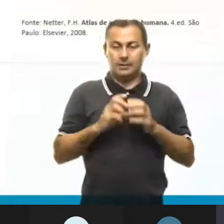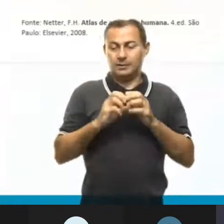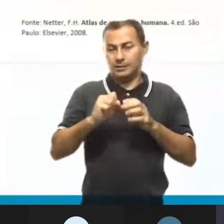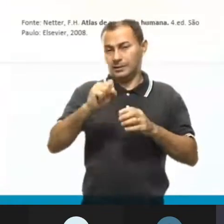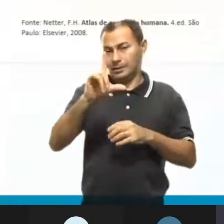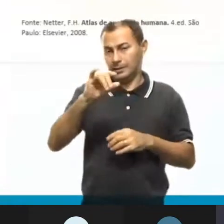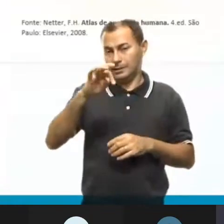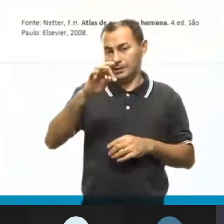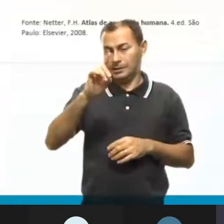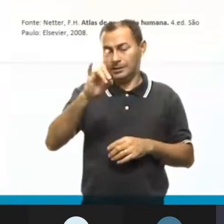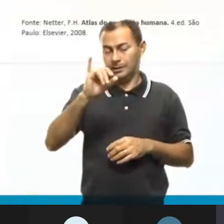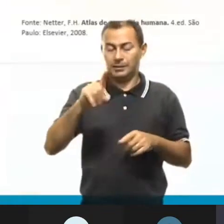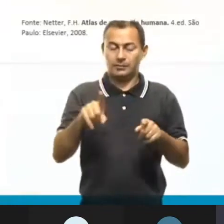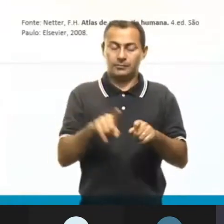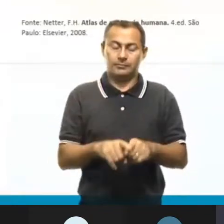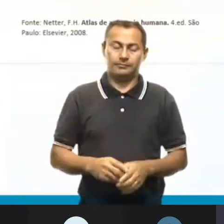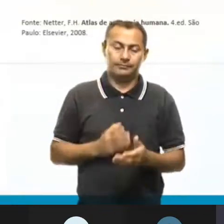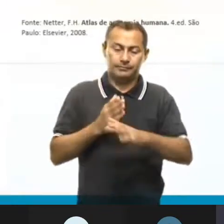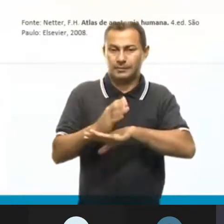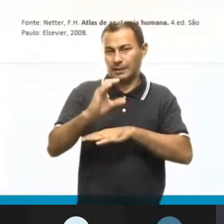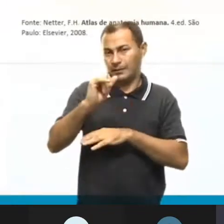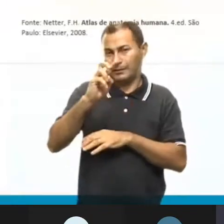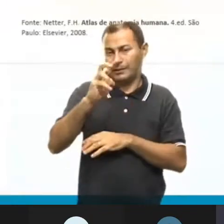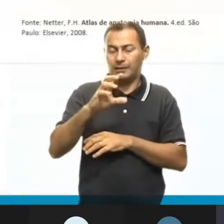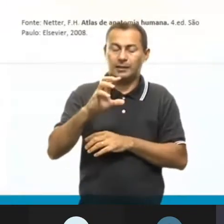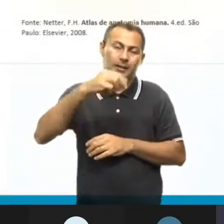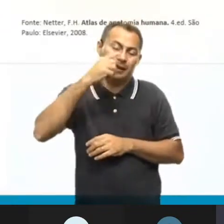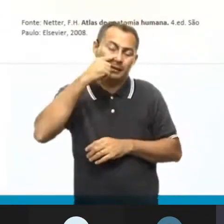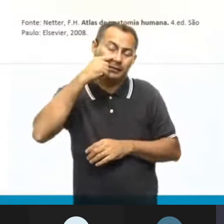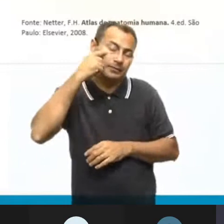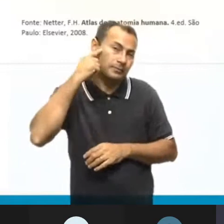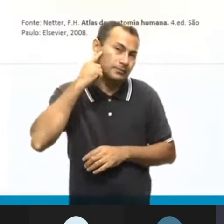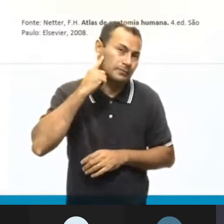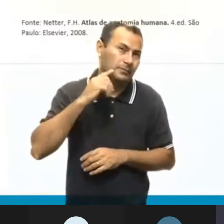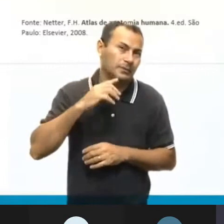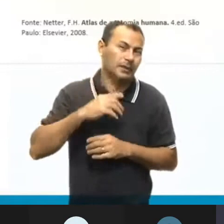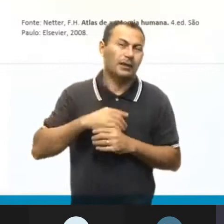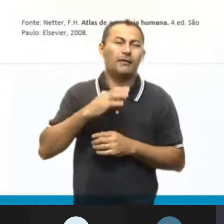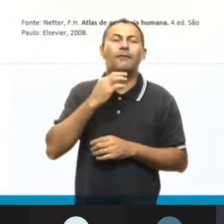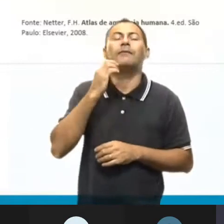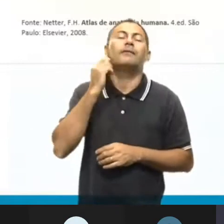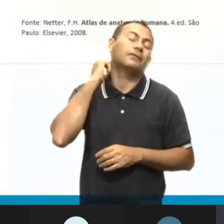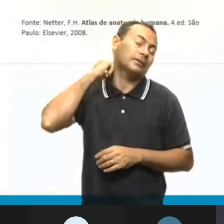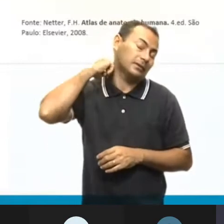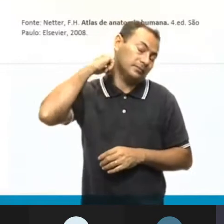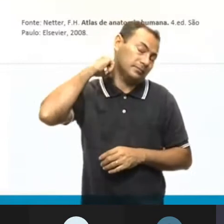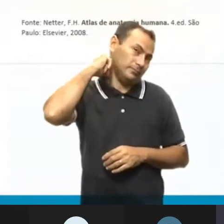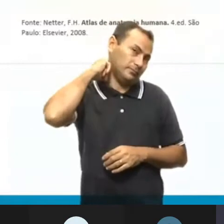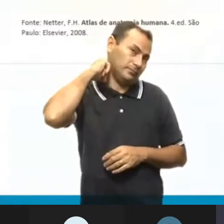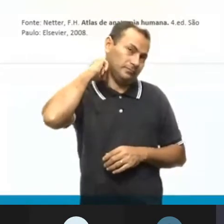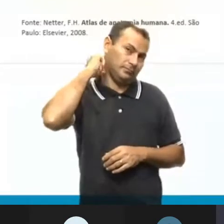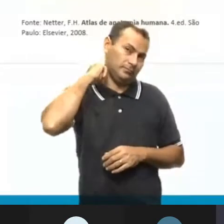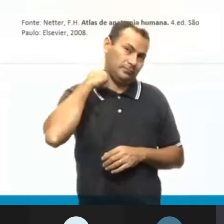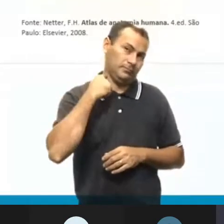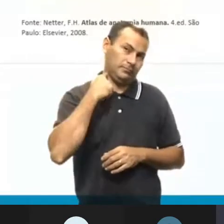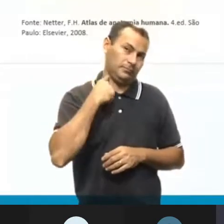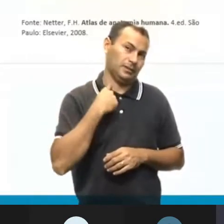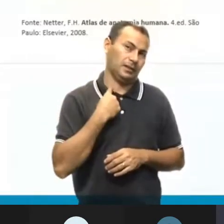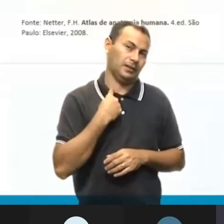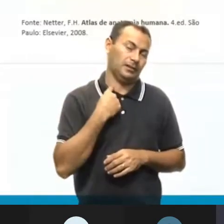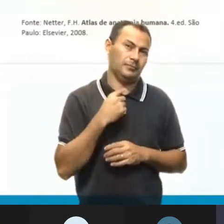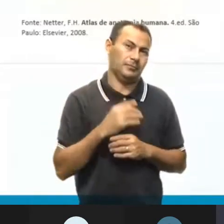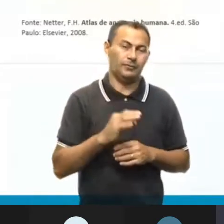ciliado. Aqui, então, né, o ar entrou pela cavidade nasal, chegou aqui na parte nasal da faringe, passa aqui pela parte oral